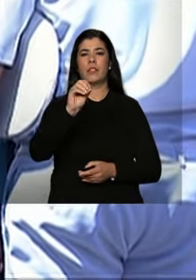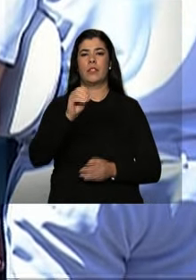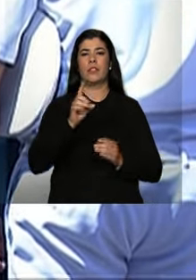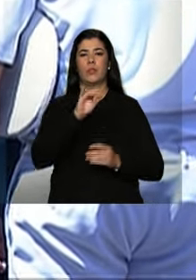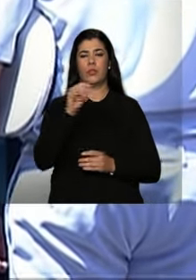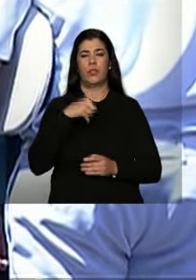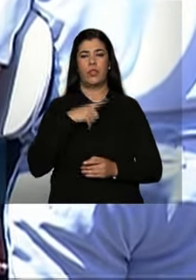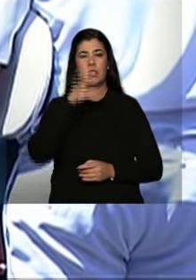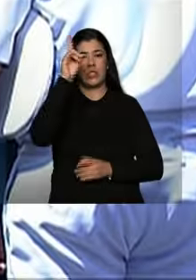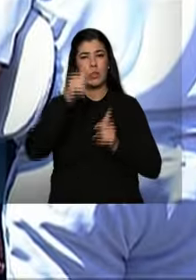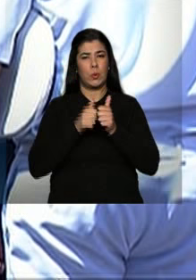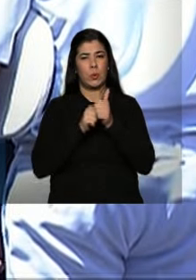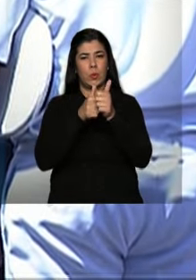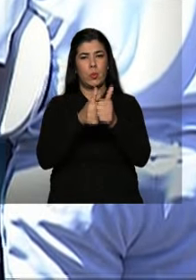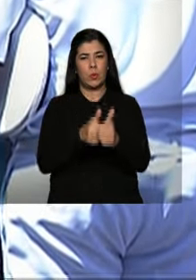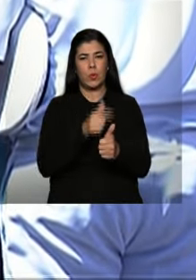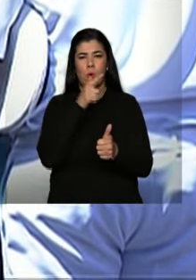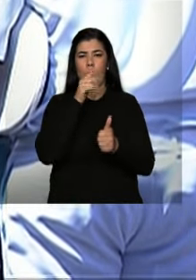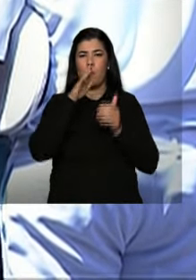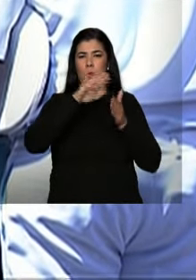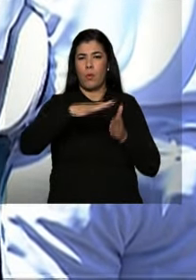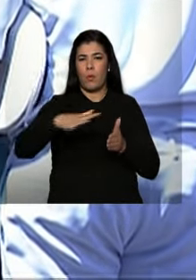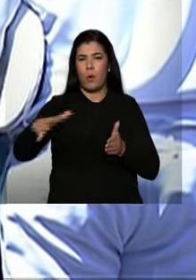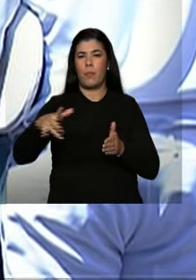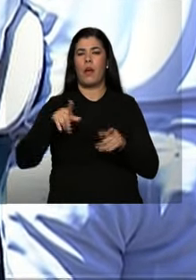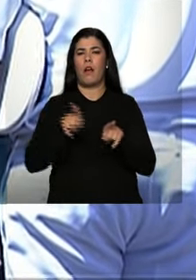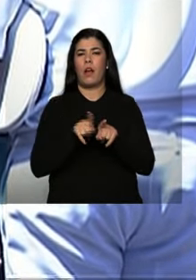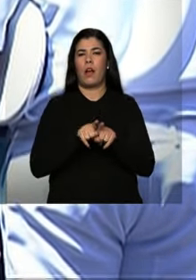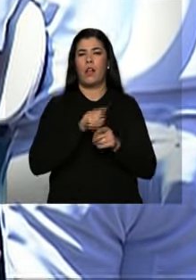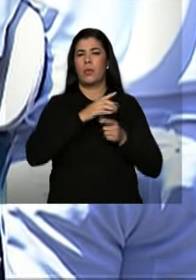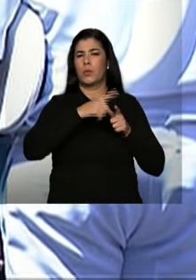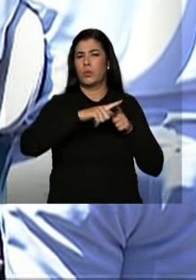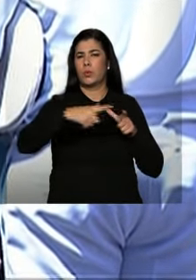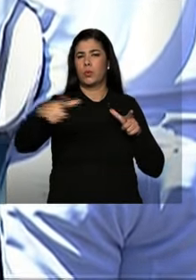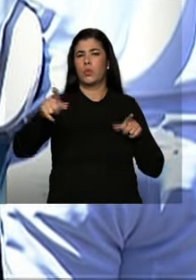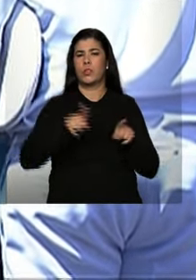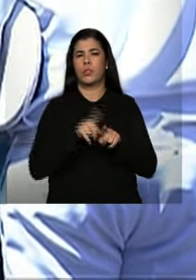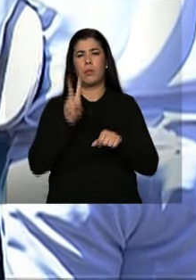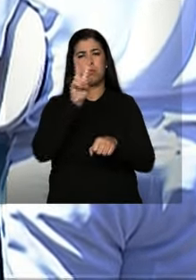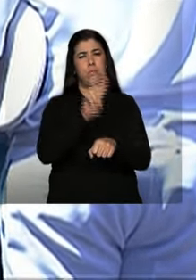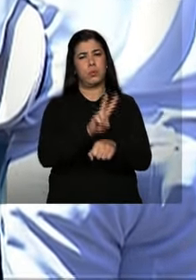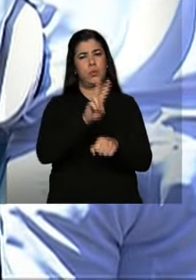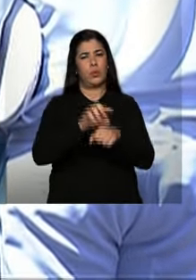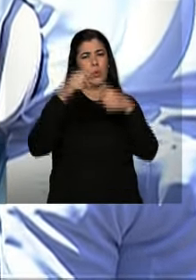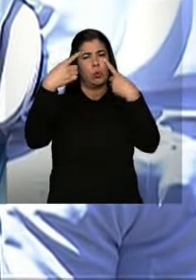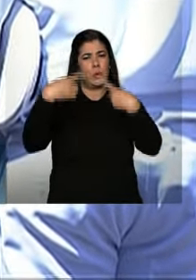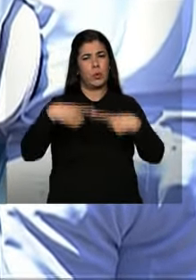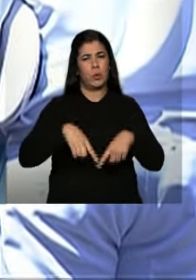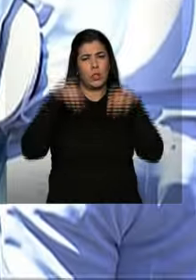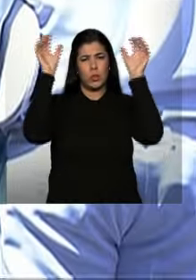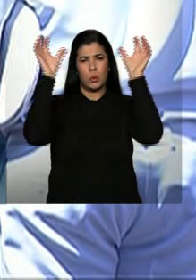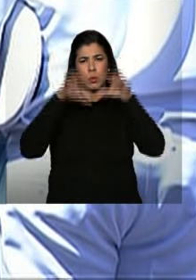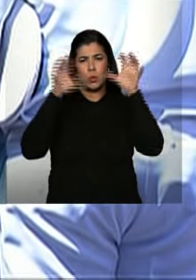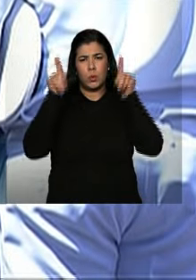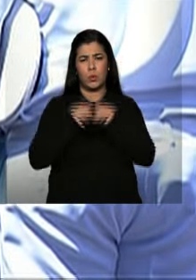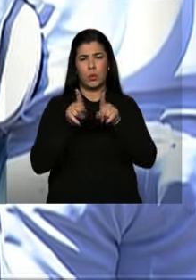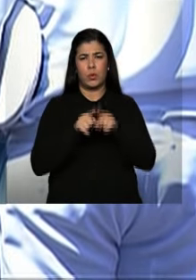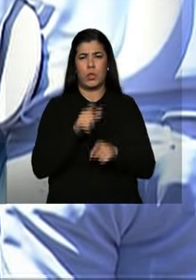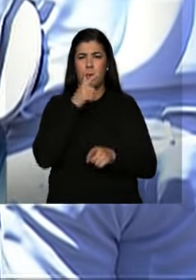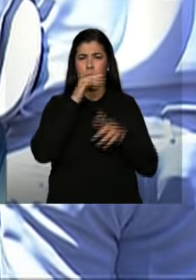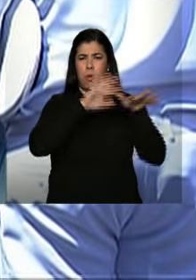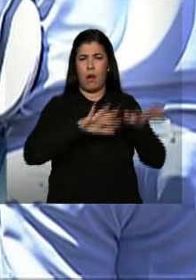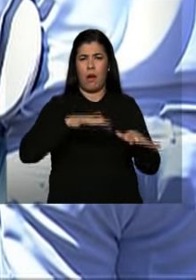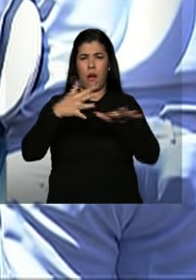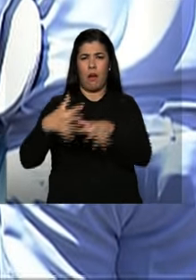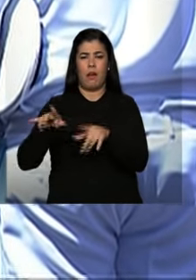o oceano, isentando a tua tripulação de mares bravos e tempestades. Que